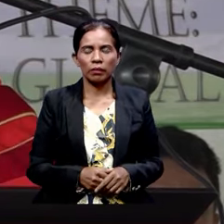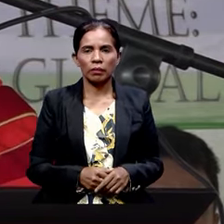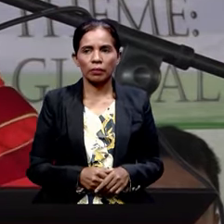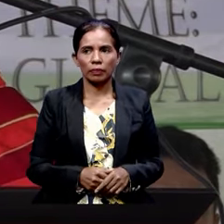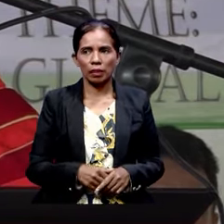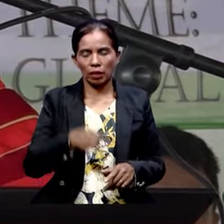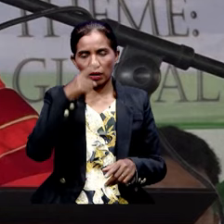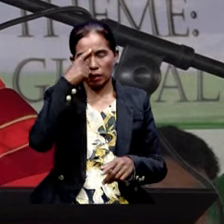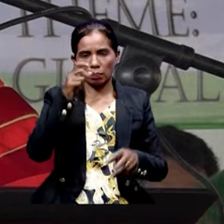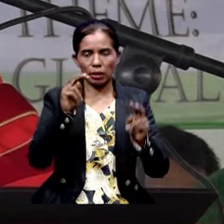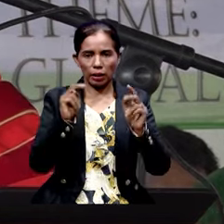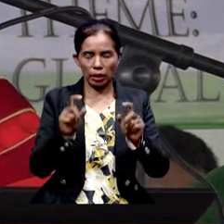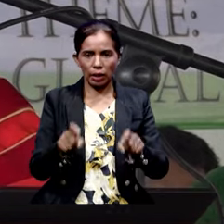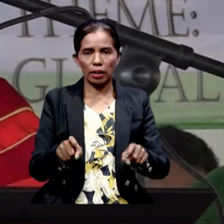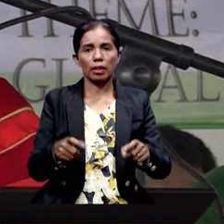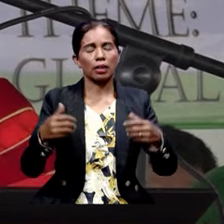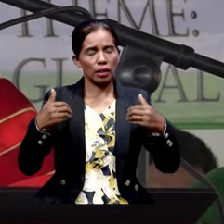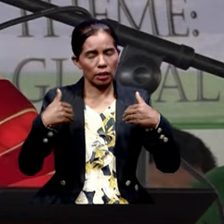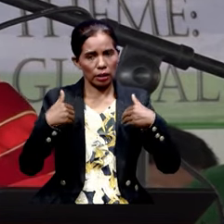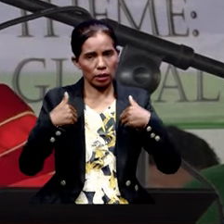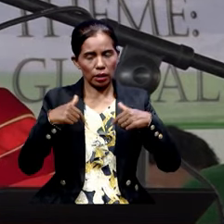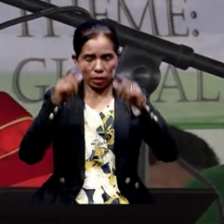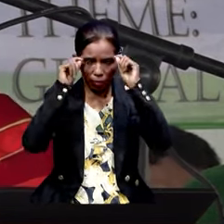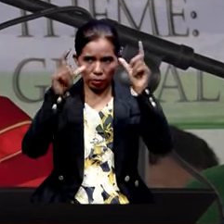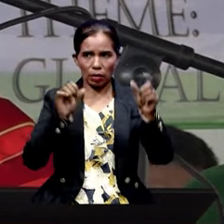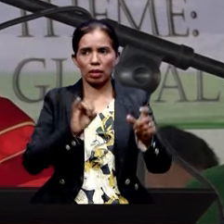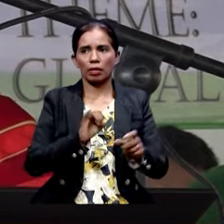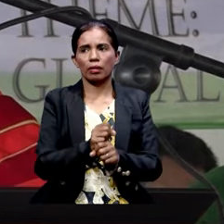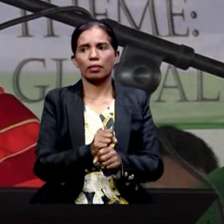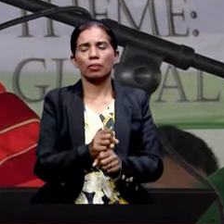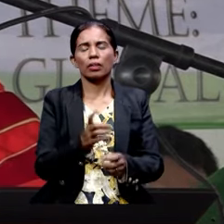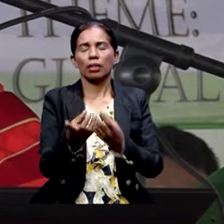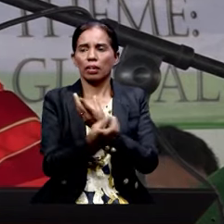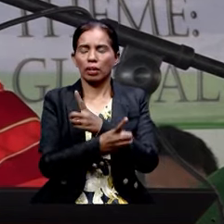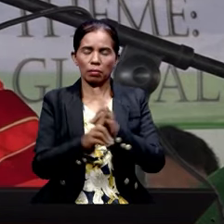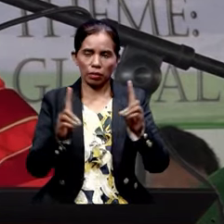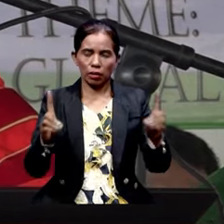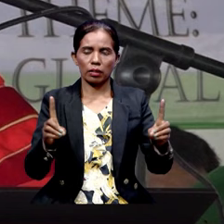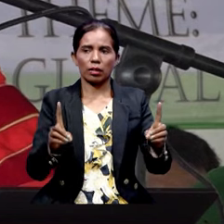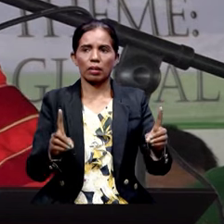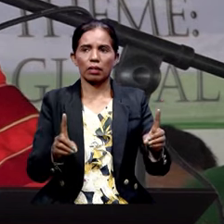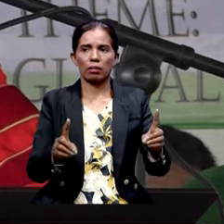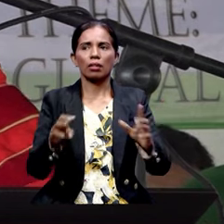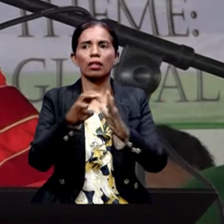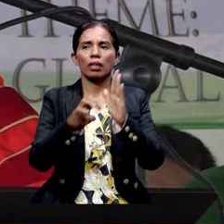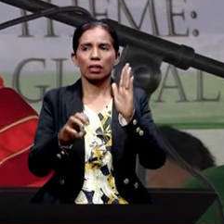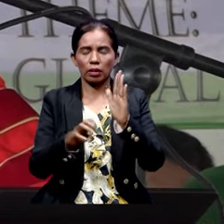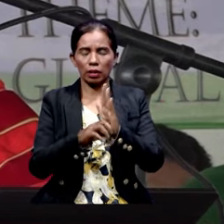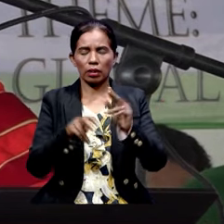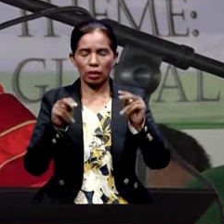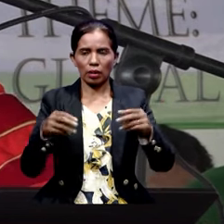Também tem que, a princípio, Timor, né? Democracia não é Estado, não é? Tem que